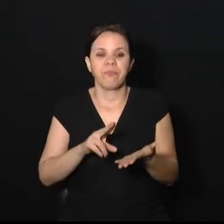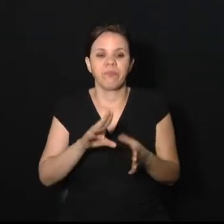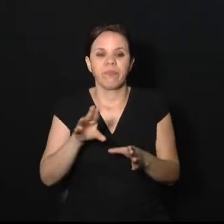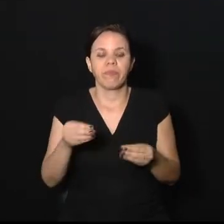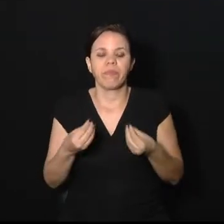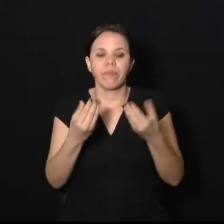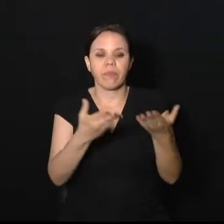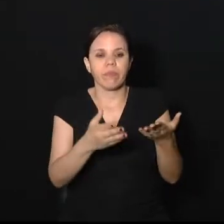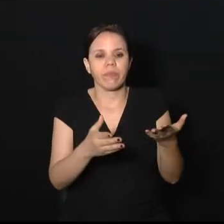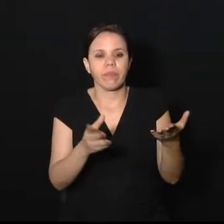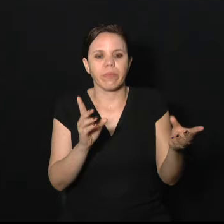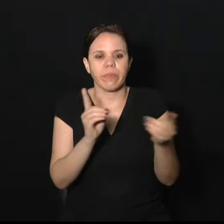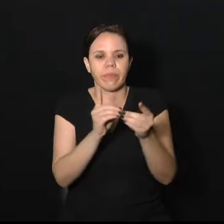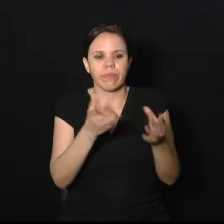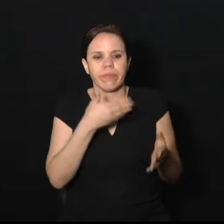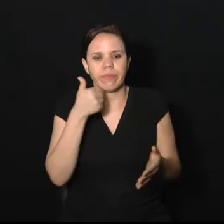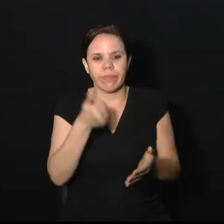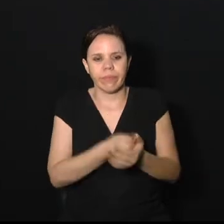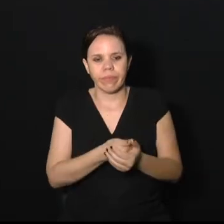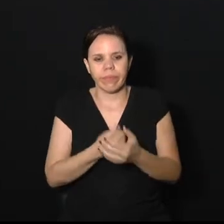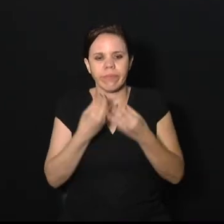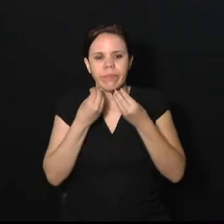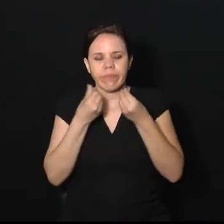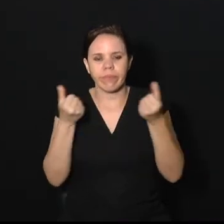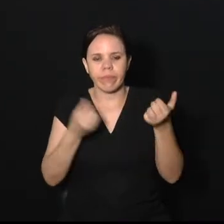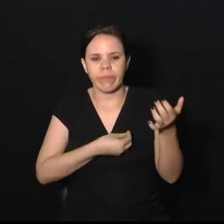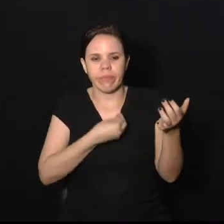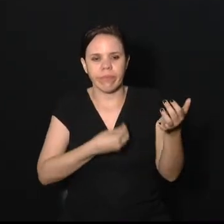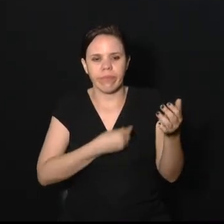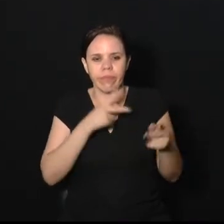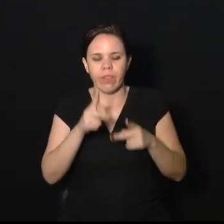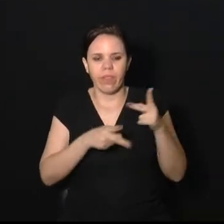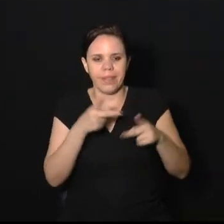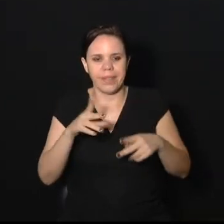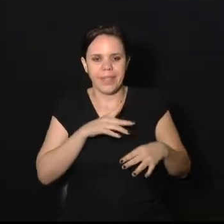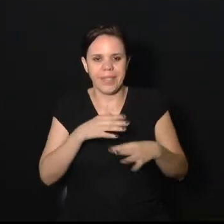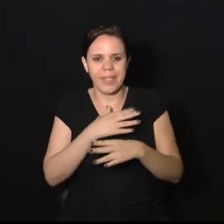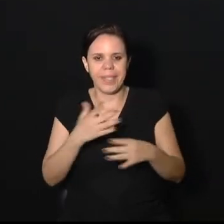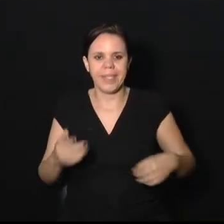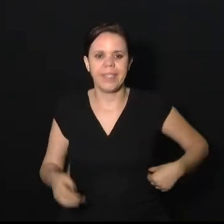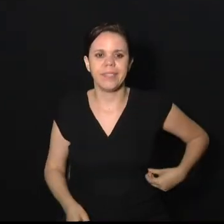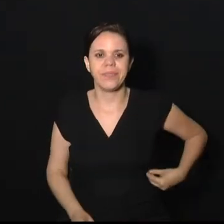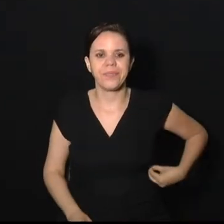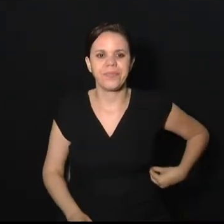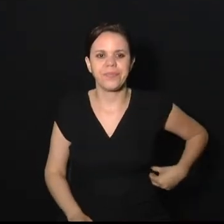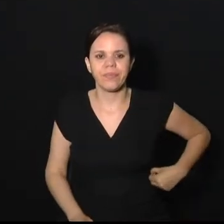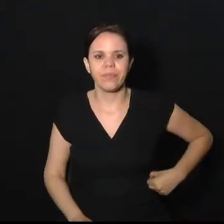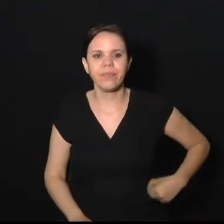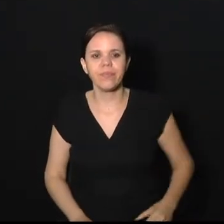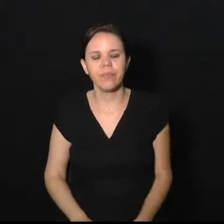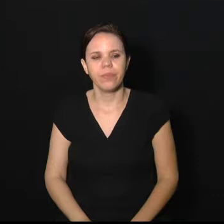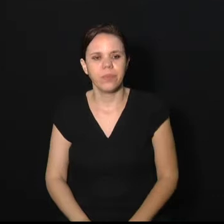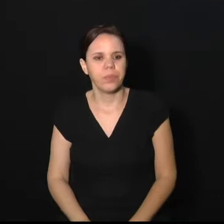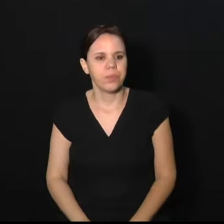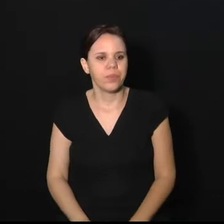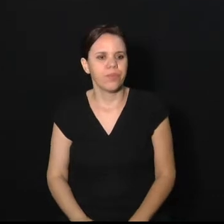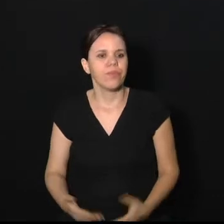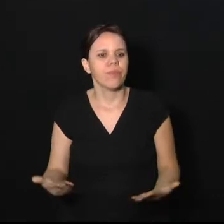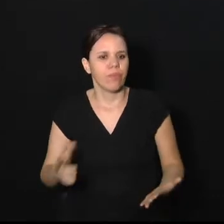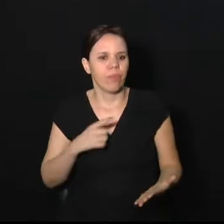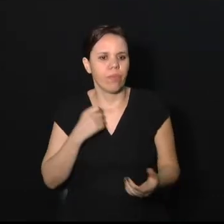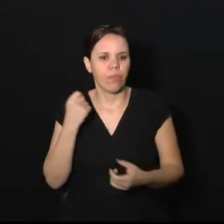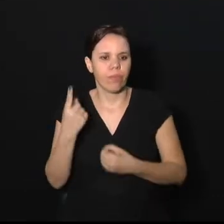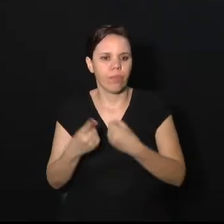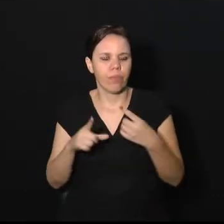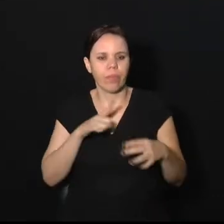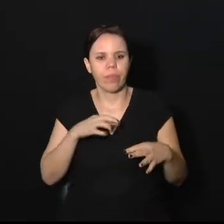serviços melhores que gerem qualidade de vida para quem está vivendo na cidade. Então, hoje, existem cidades muito avançadas